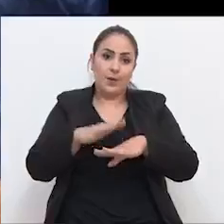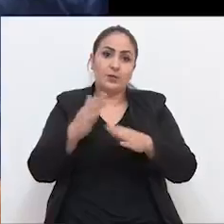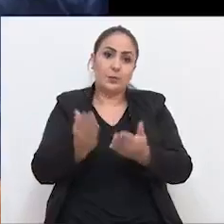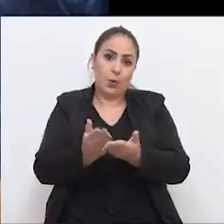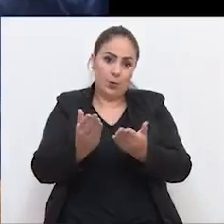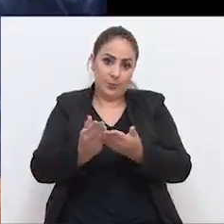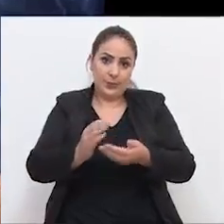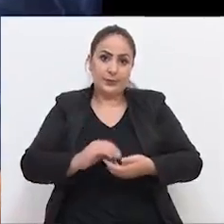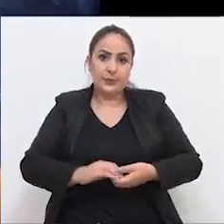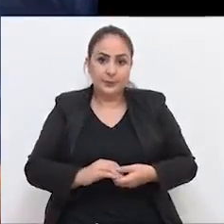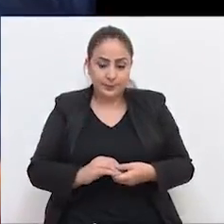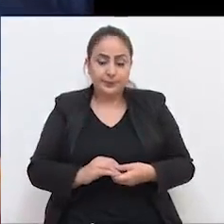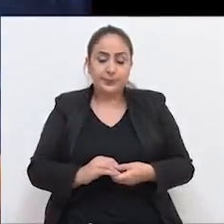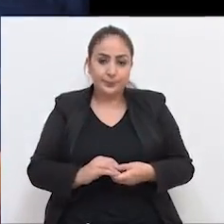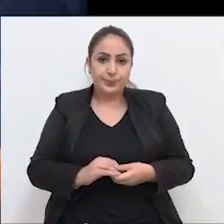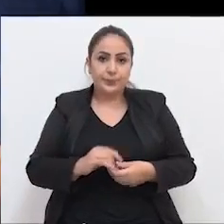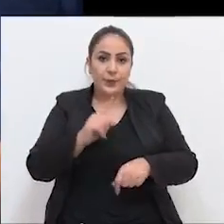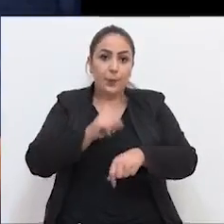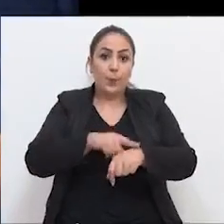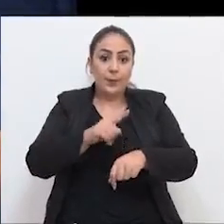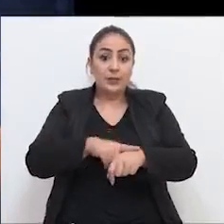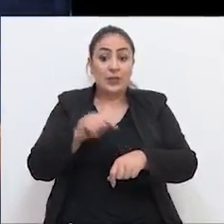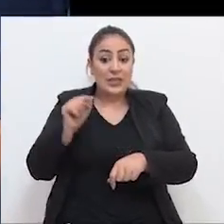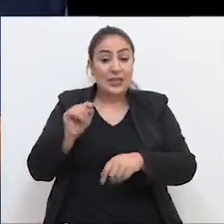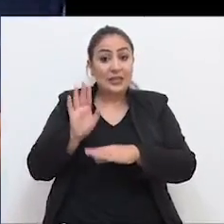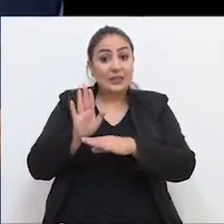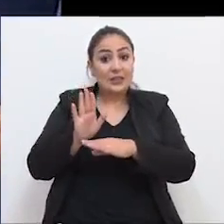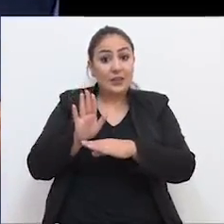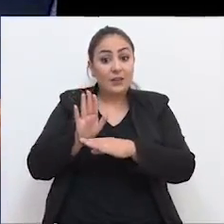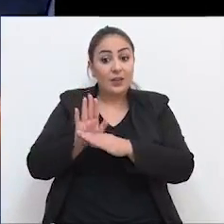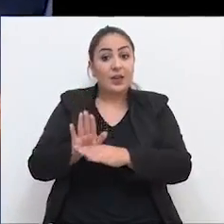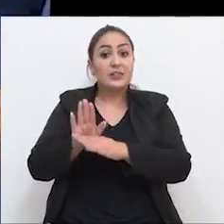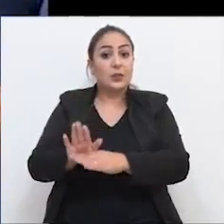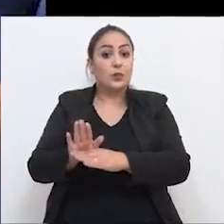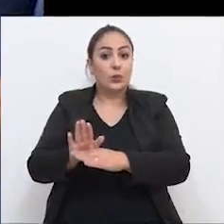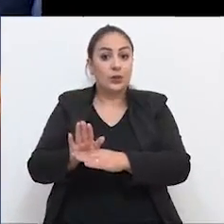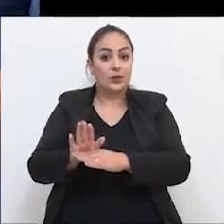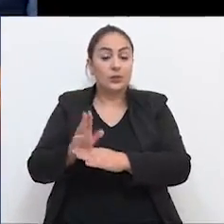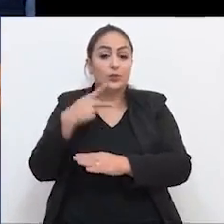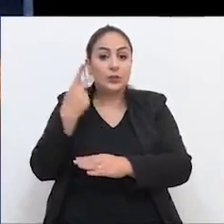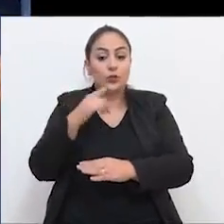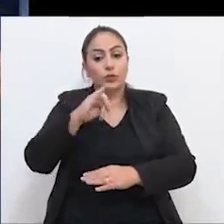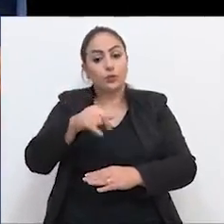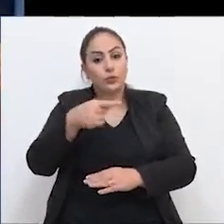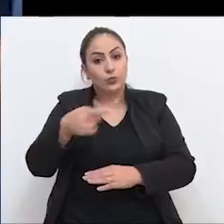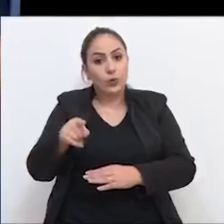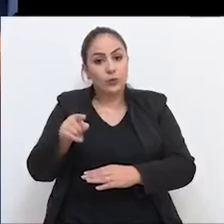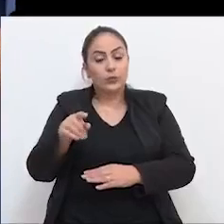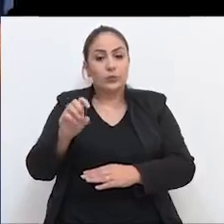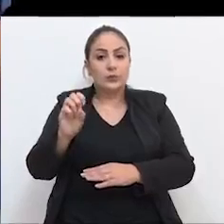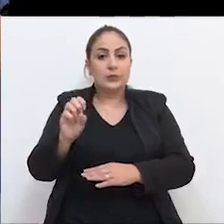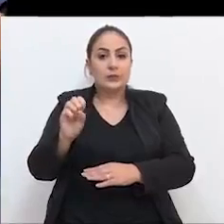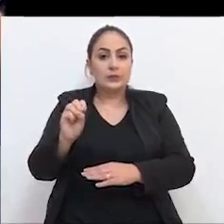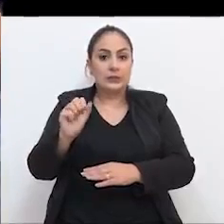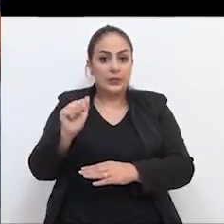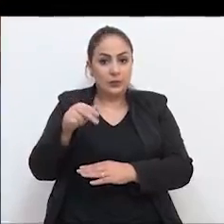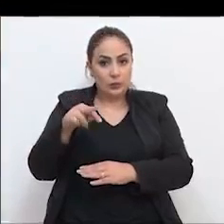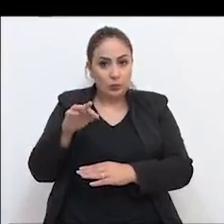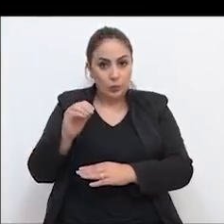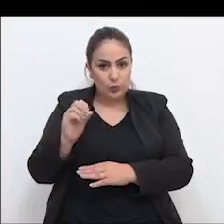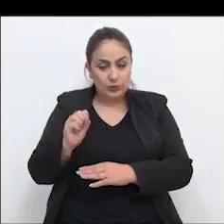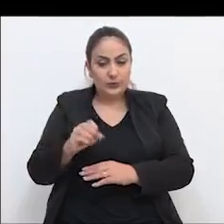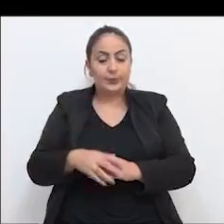vulneráveis. Neste momento, estava como assessor do vereador João dos Santos. A notícia do